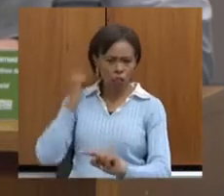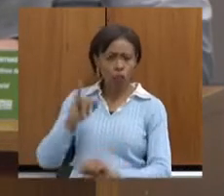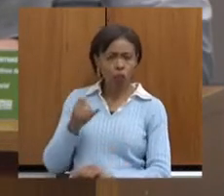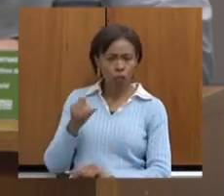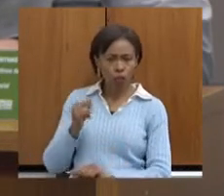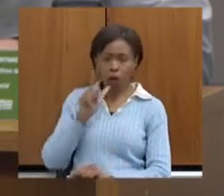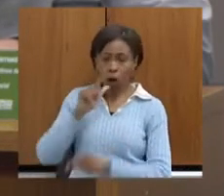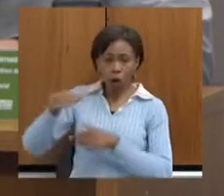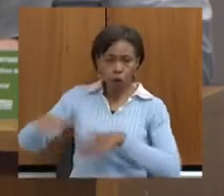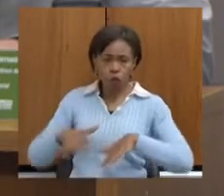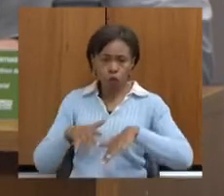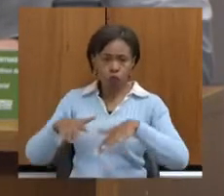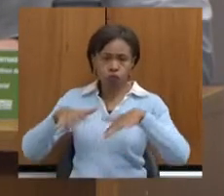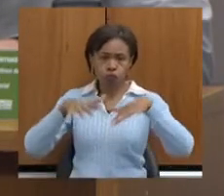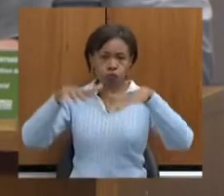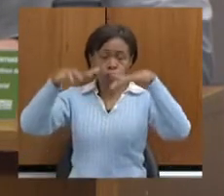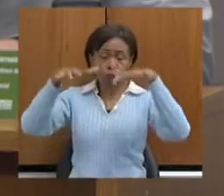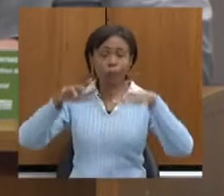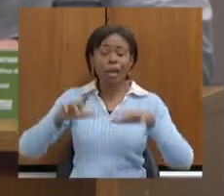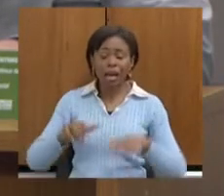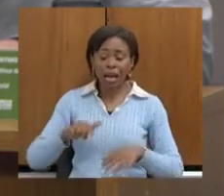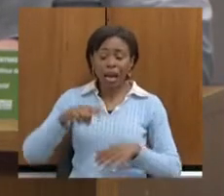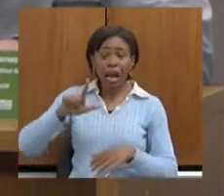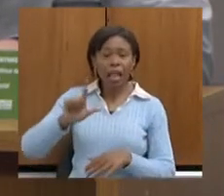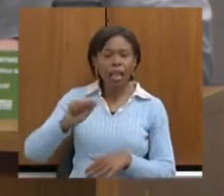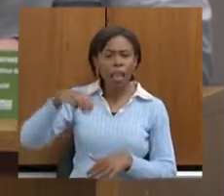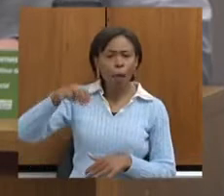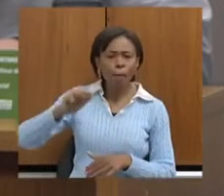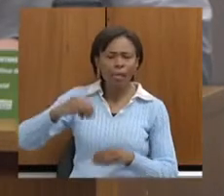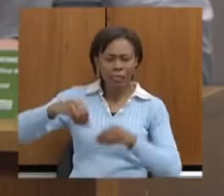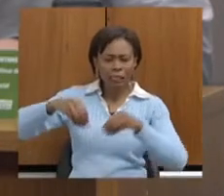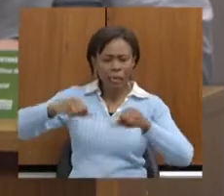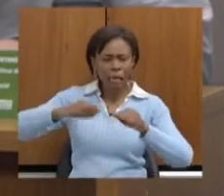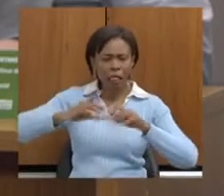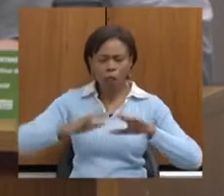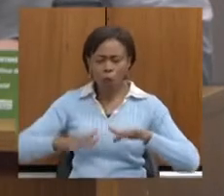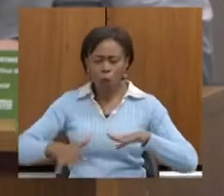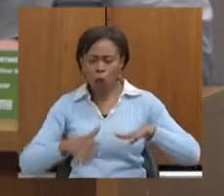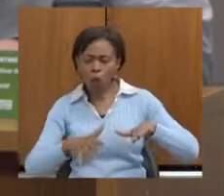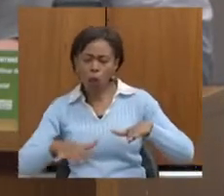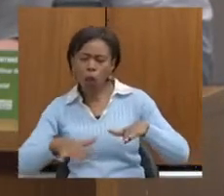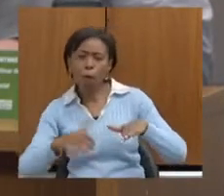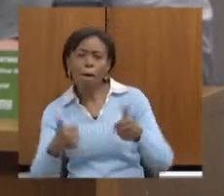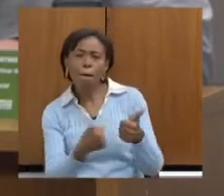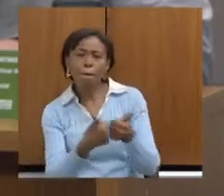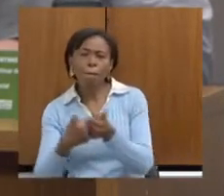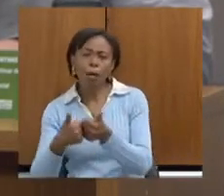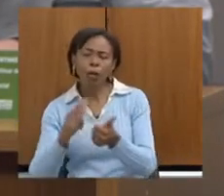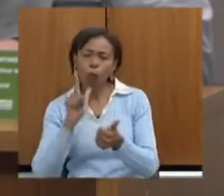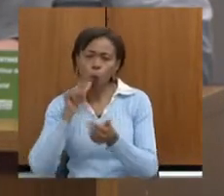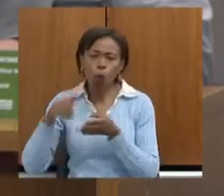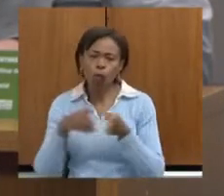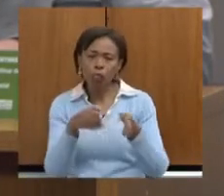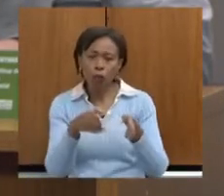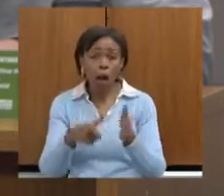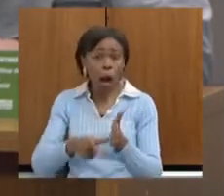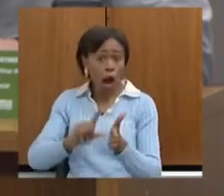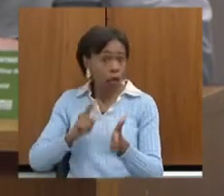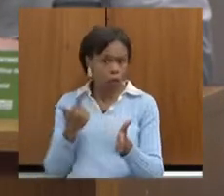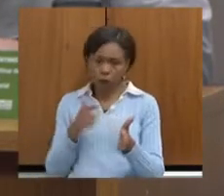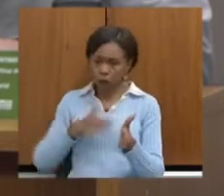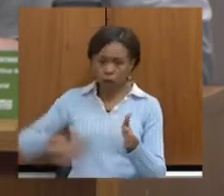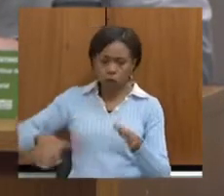janeiro é que a lama se espalhou para as margens do rio né aonde que não ia a água